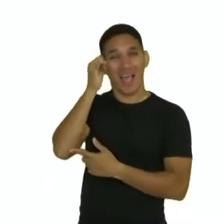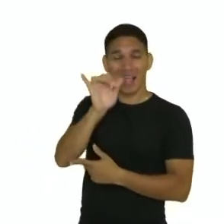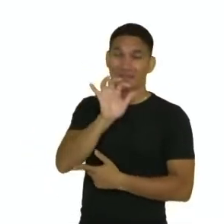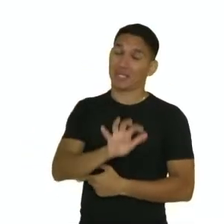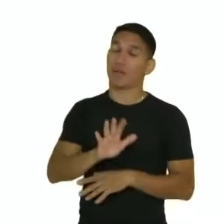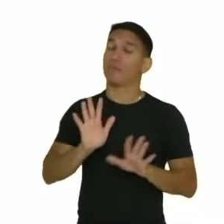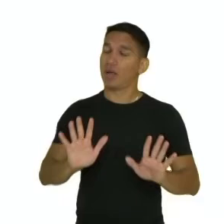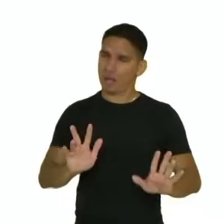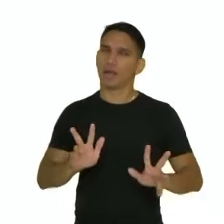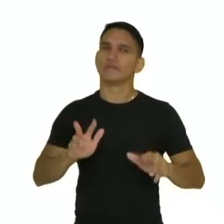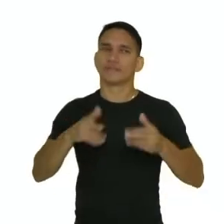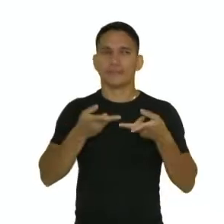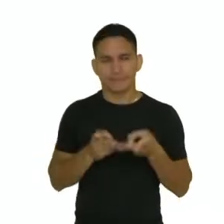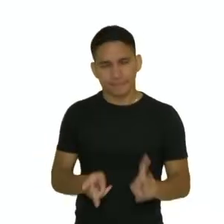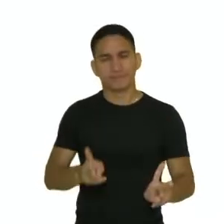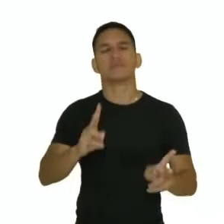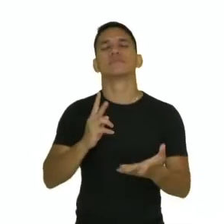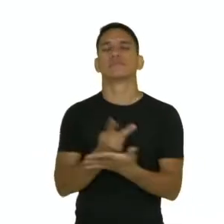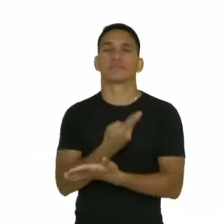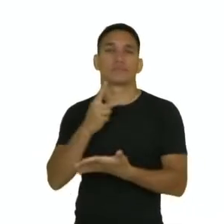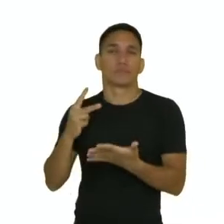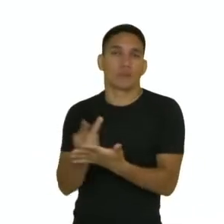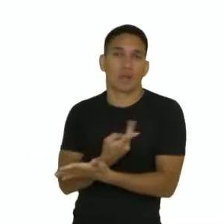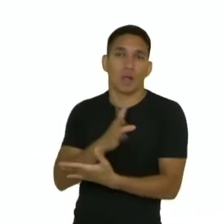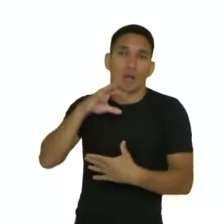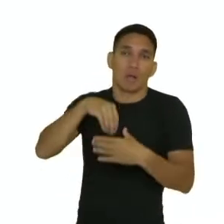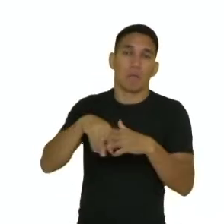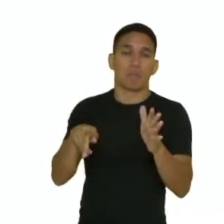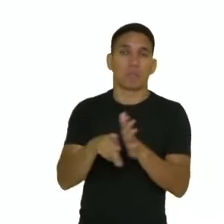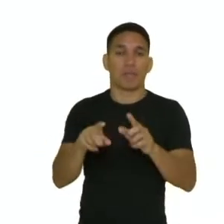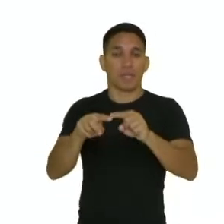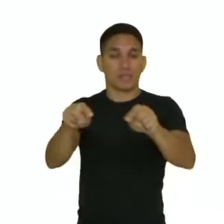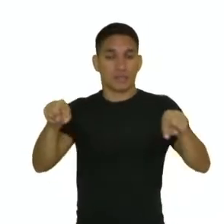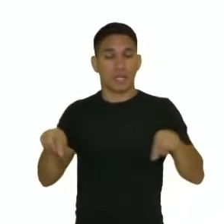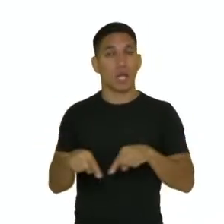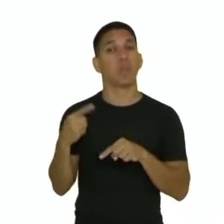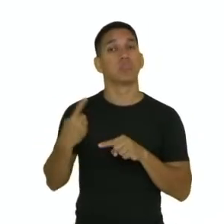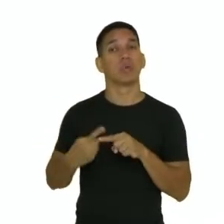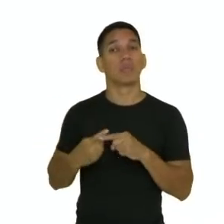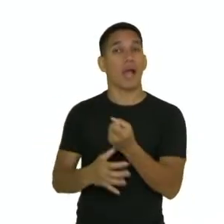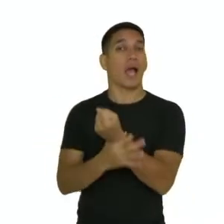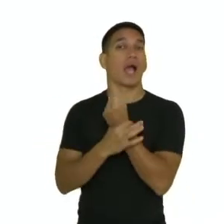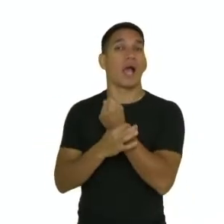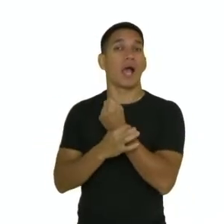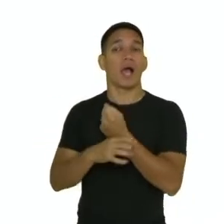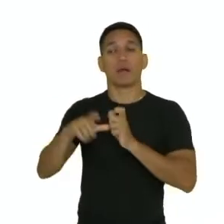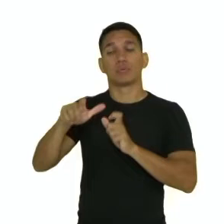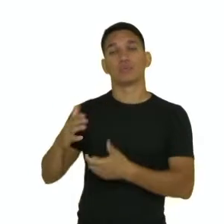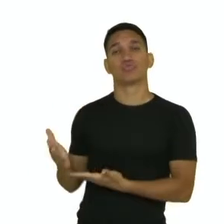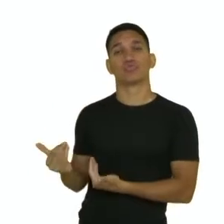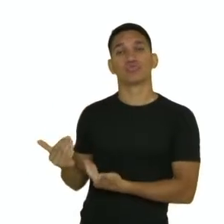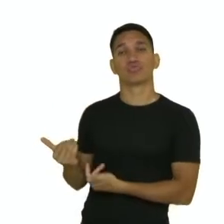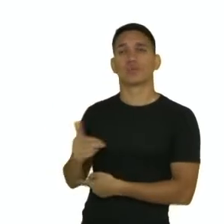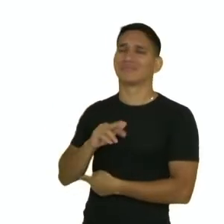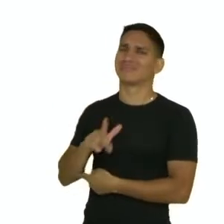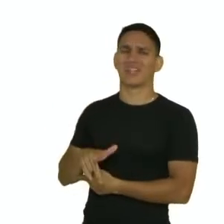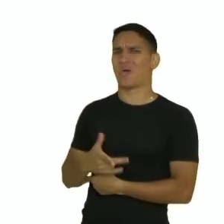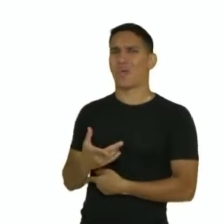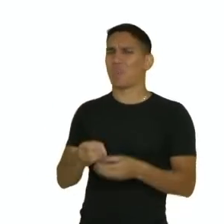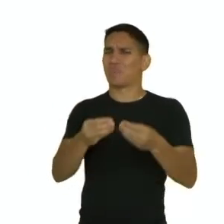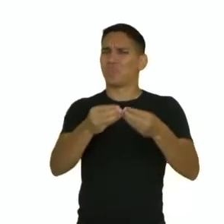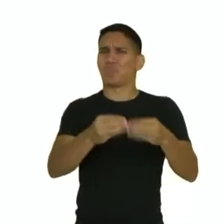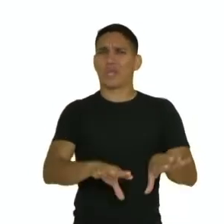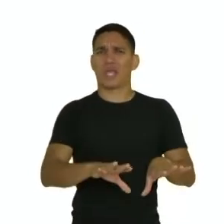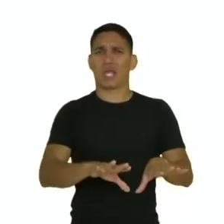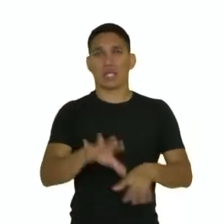cena rotineira em sala de aula que, garantem os adolescentes, não prejudica a aprendizagem. Então